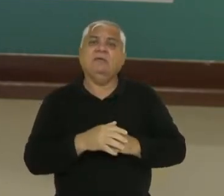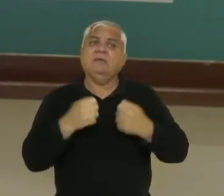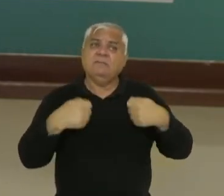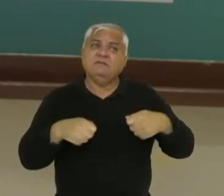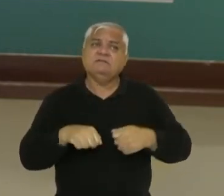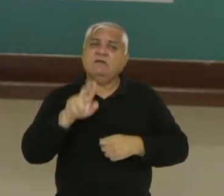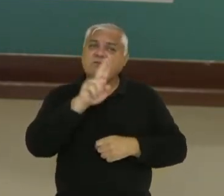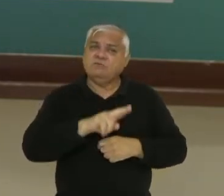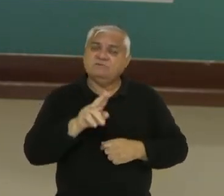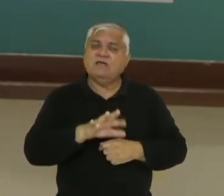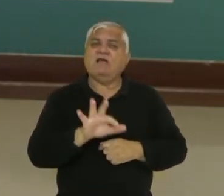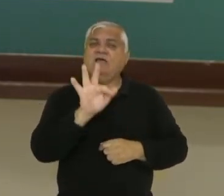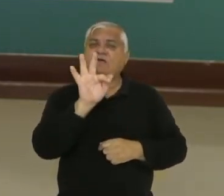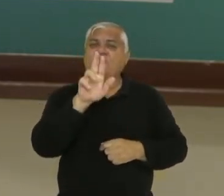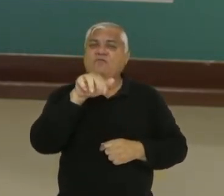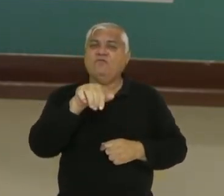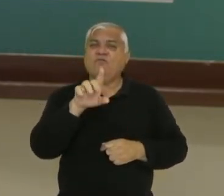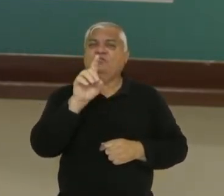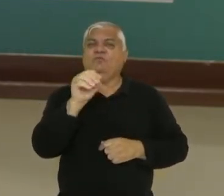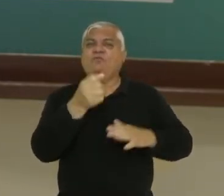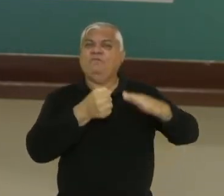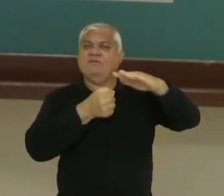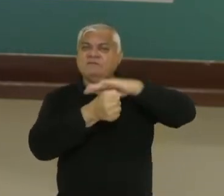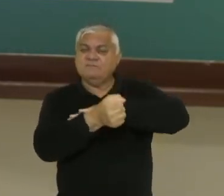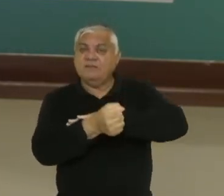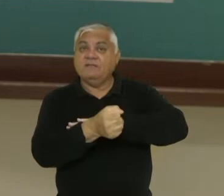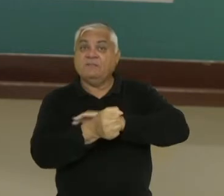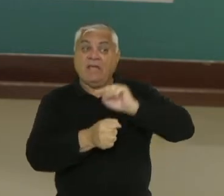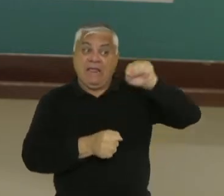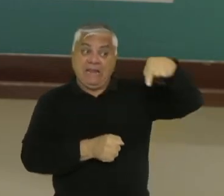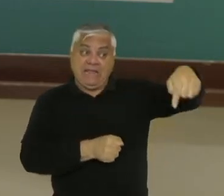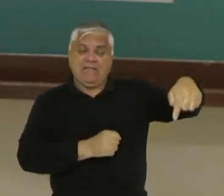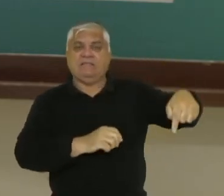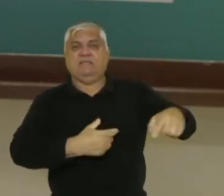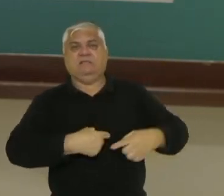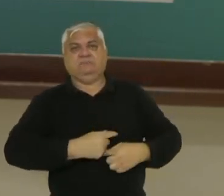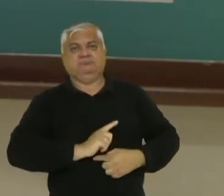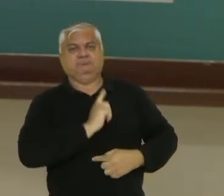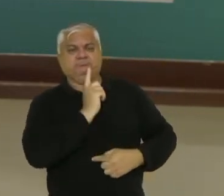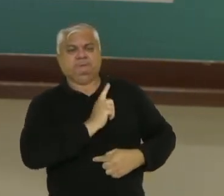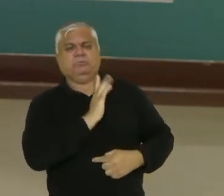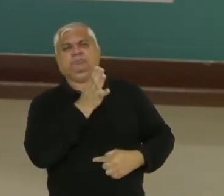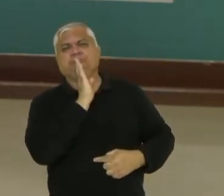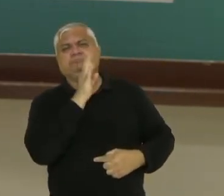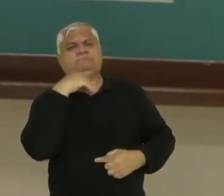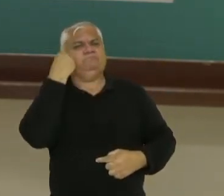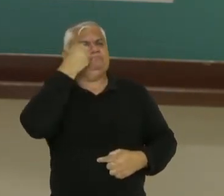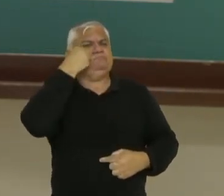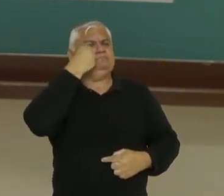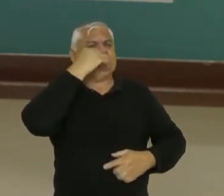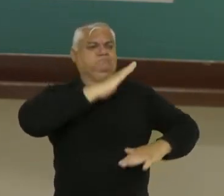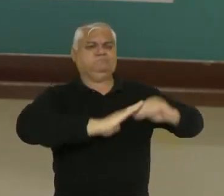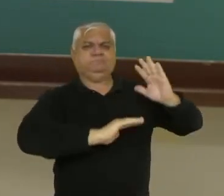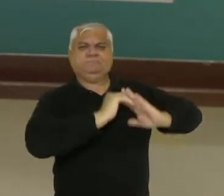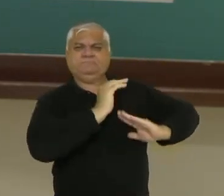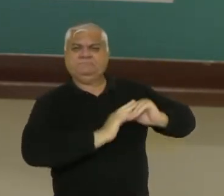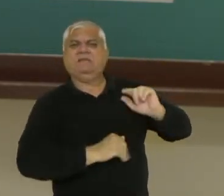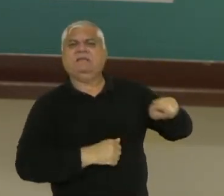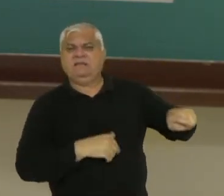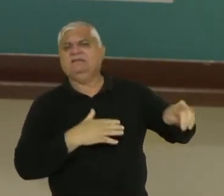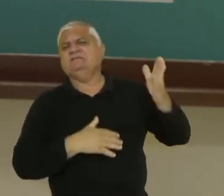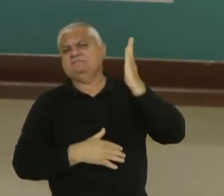investimento. Mas no fundo de investimento vai ter os gestores que conhecem a respeito daquilo, eu dei o exemplo agora há pouco